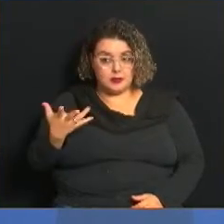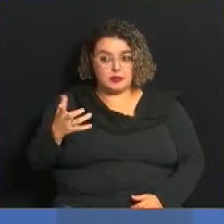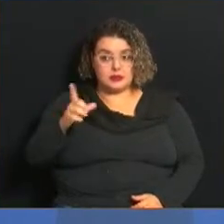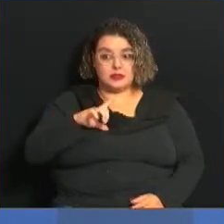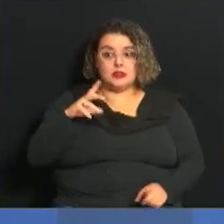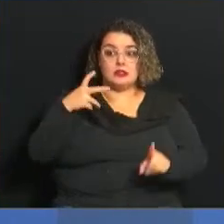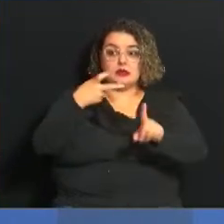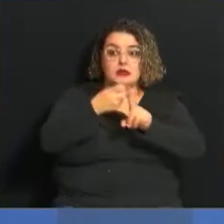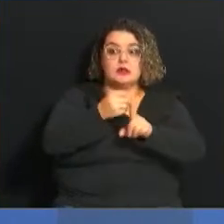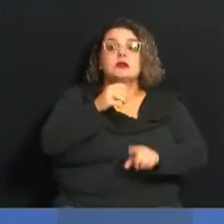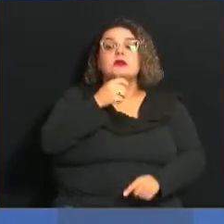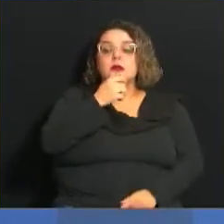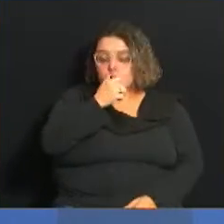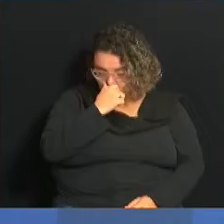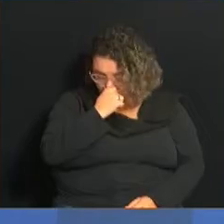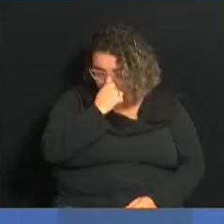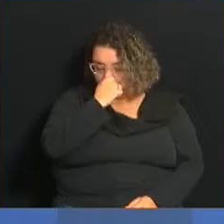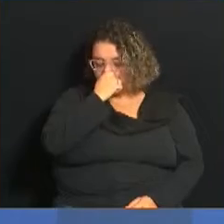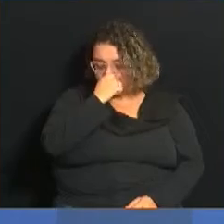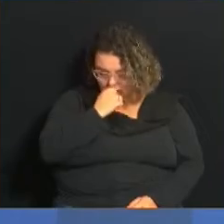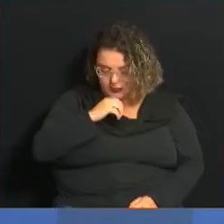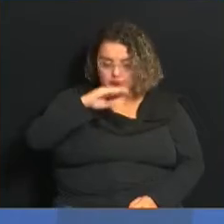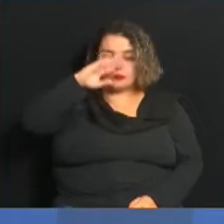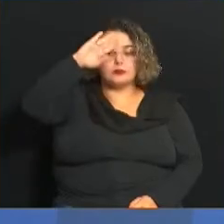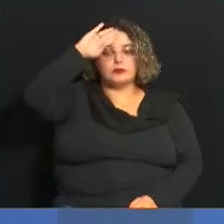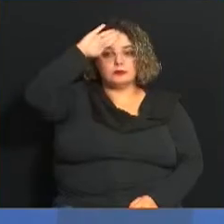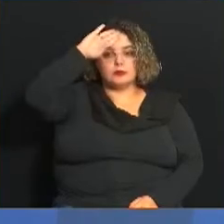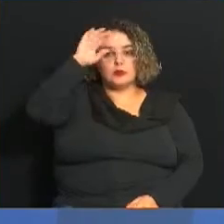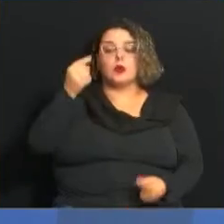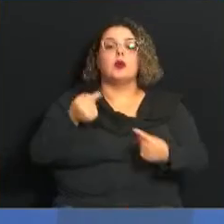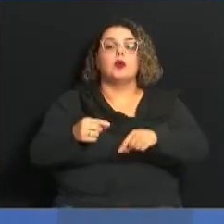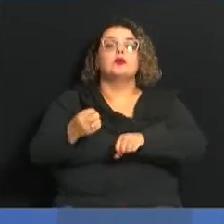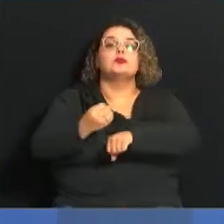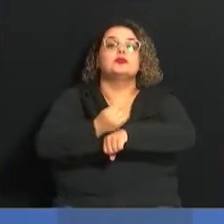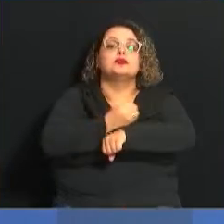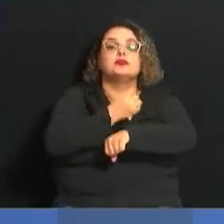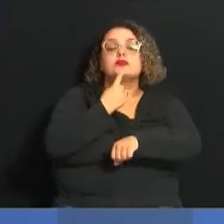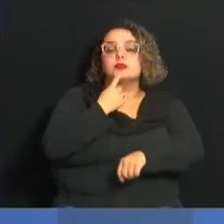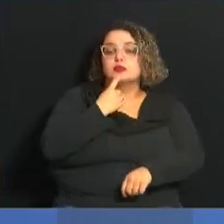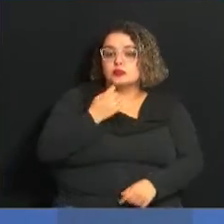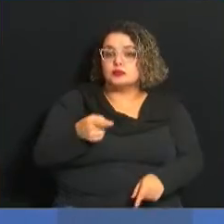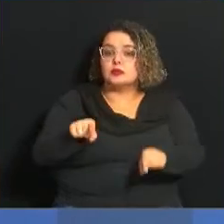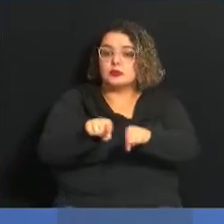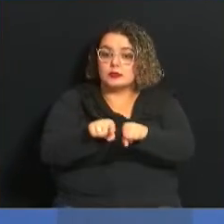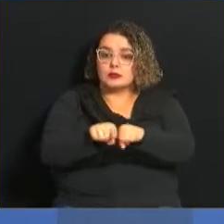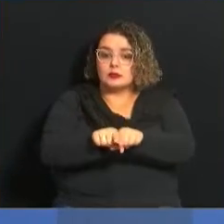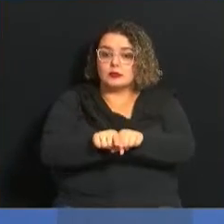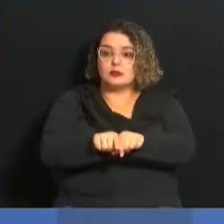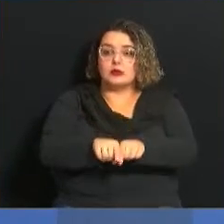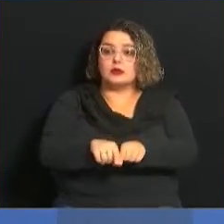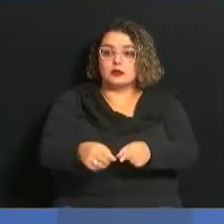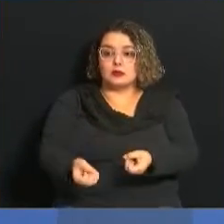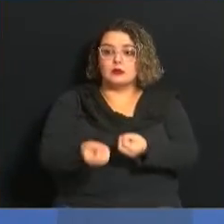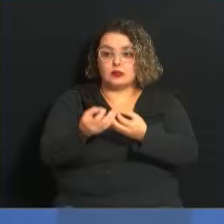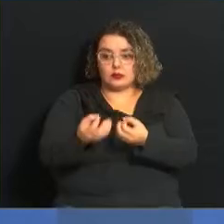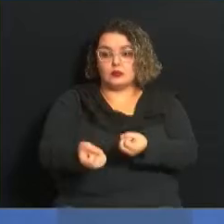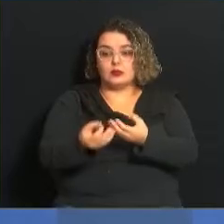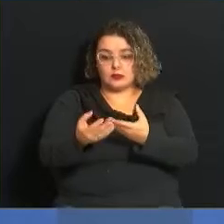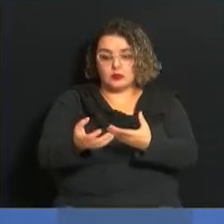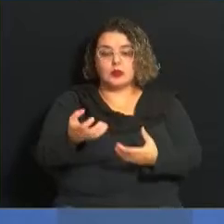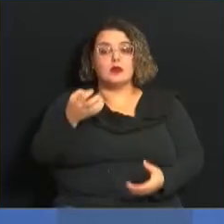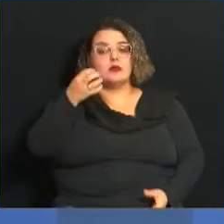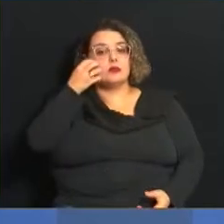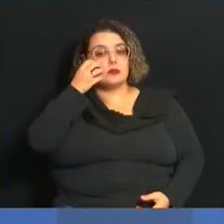da gripe, a gente tem a vacinação contra o sarampo, que inclusive foi o boletim do André, fazendo agora